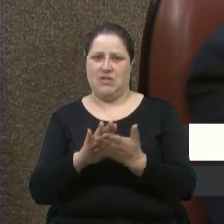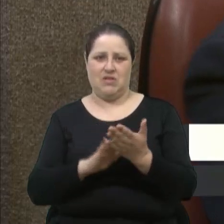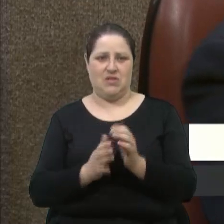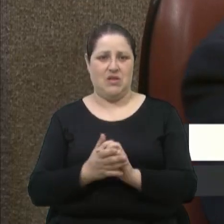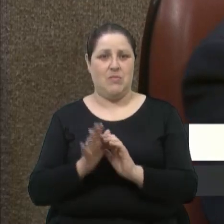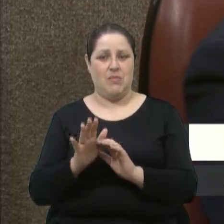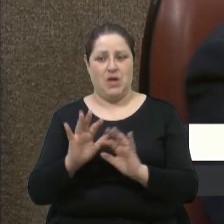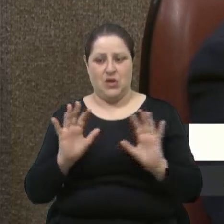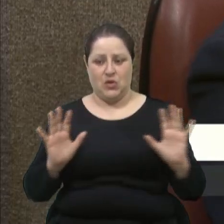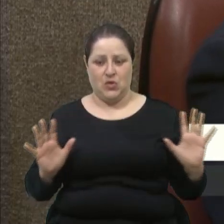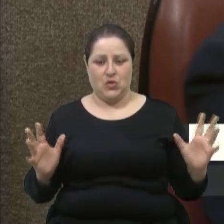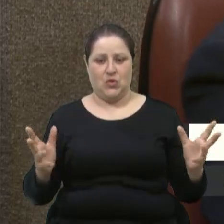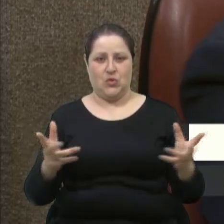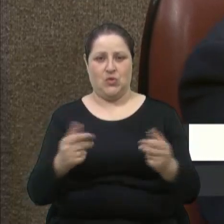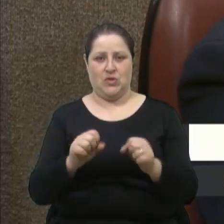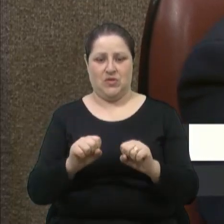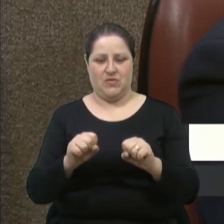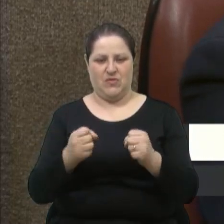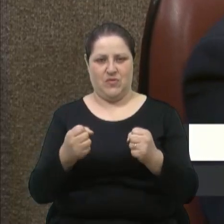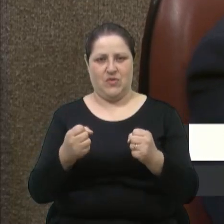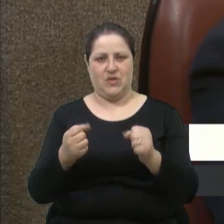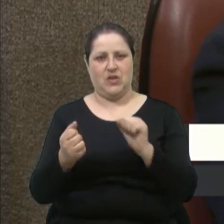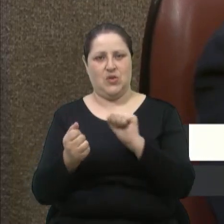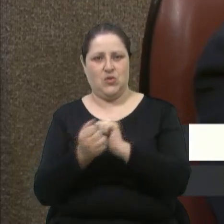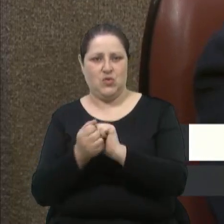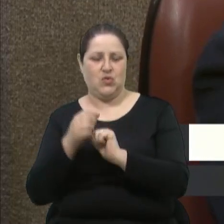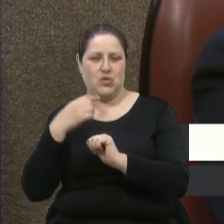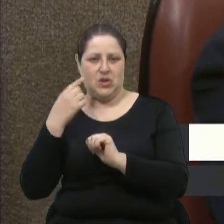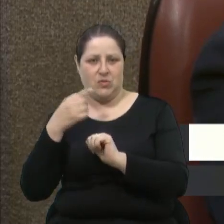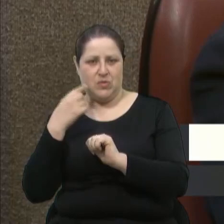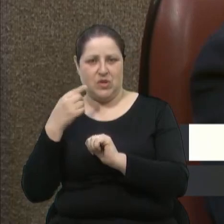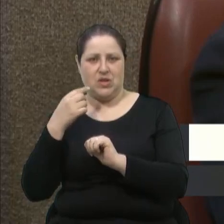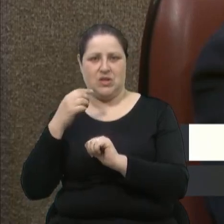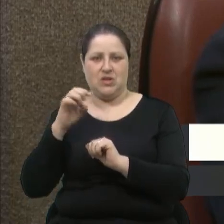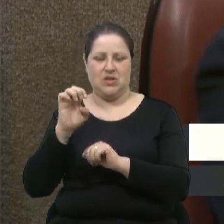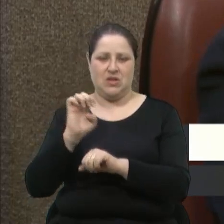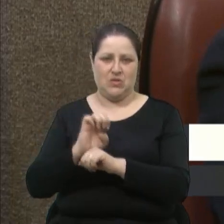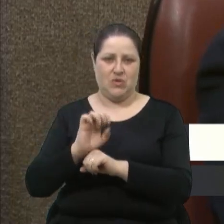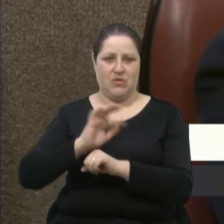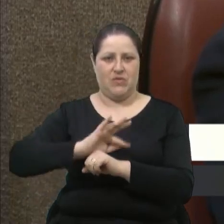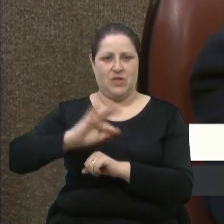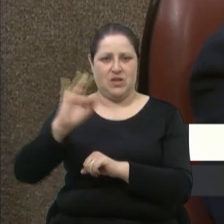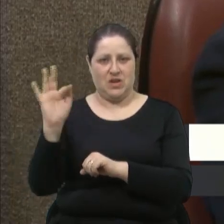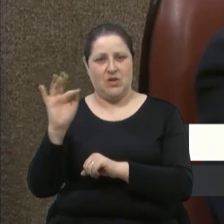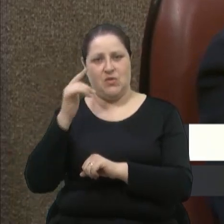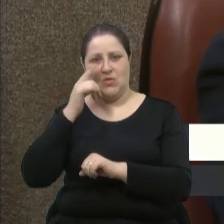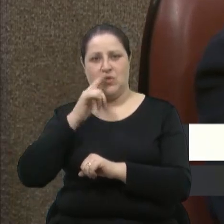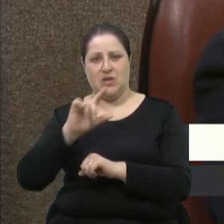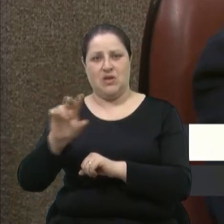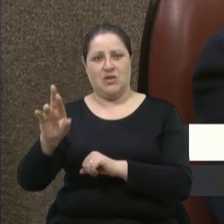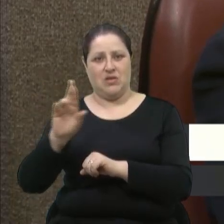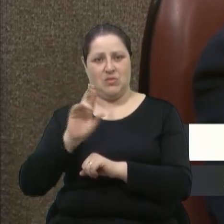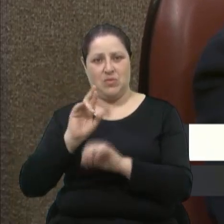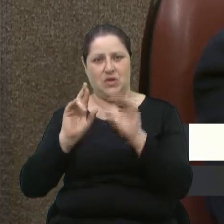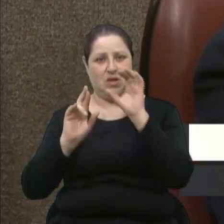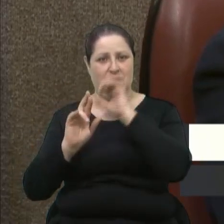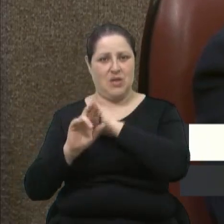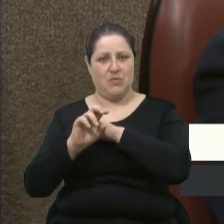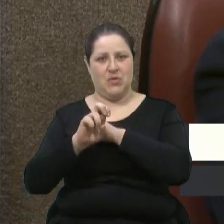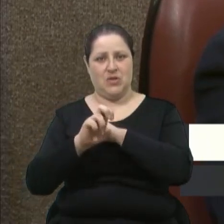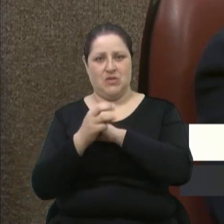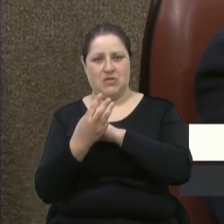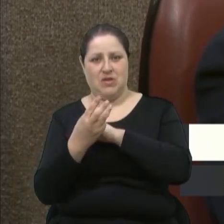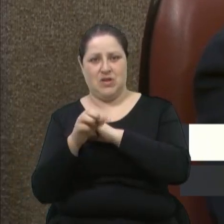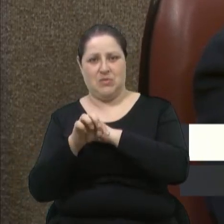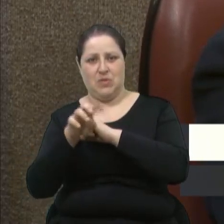deputados estaduais, os deputados federais, surtiu efeito. E rápido, 53 milhões do